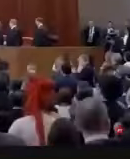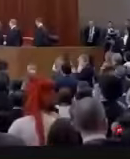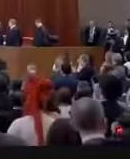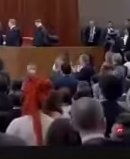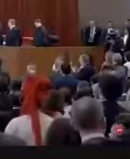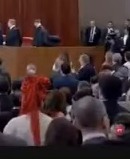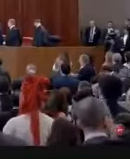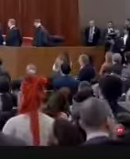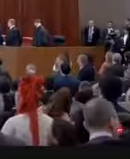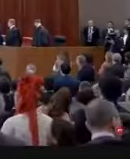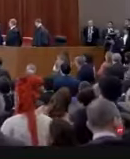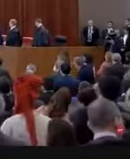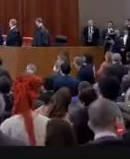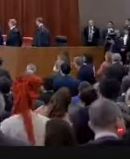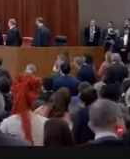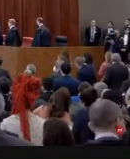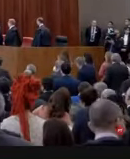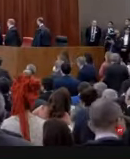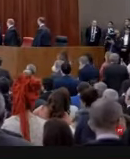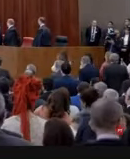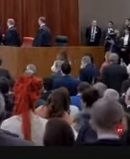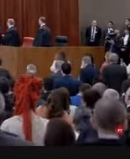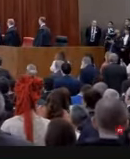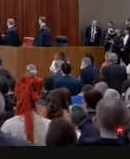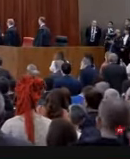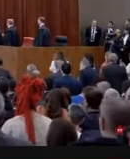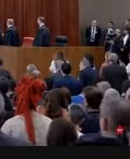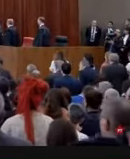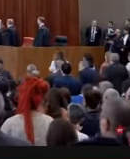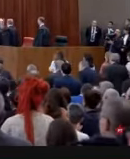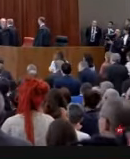demais ministro presente.